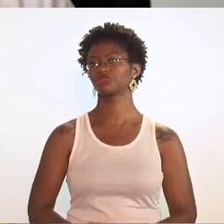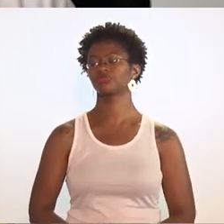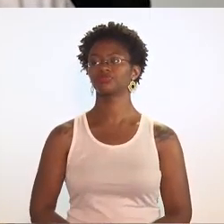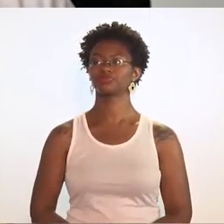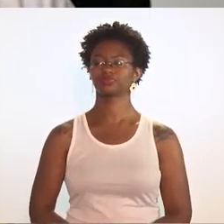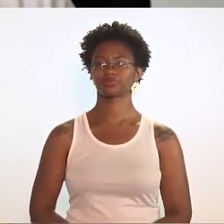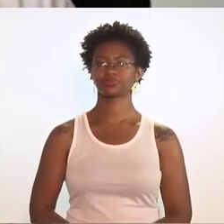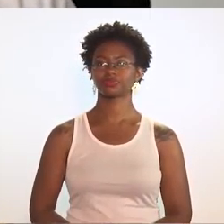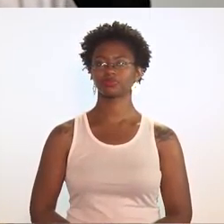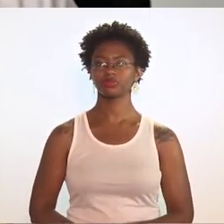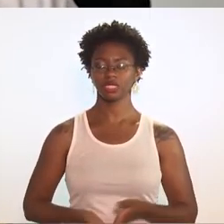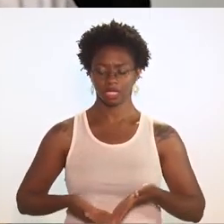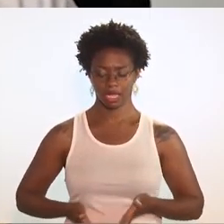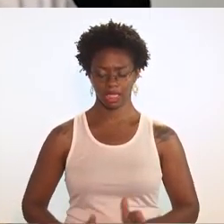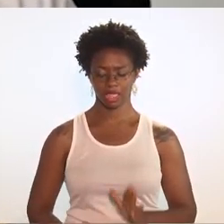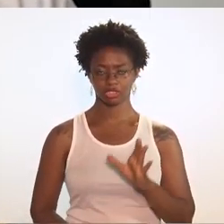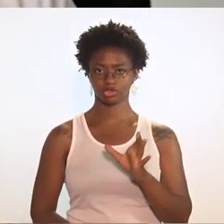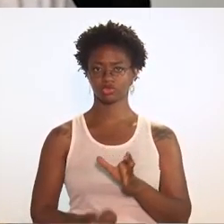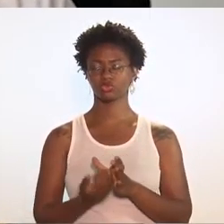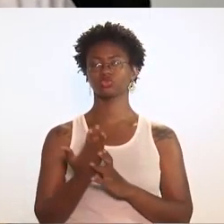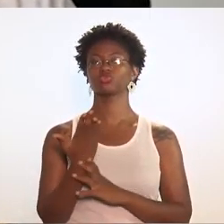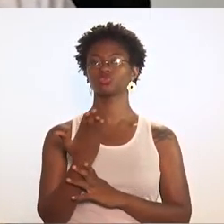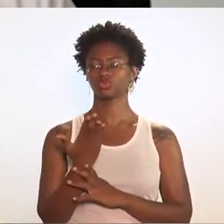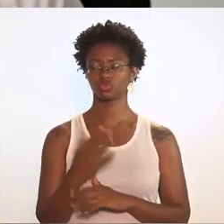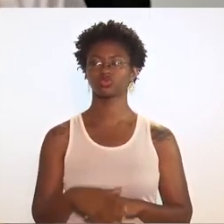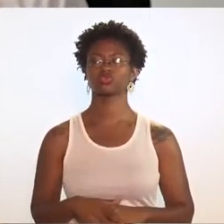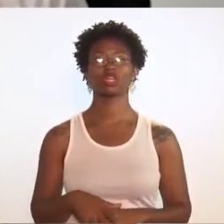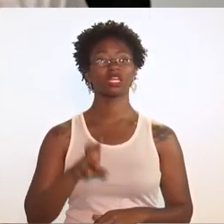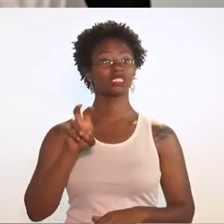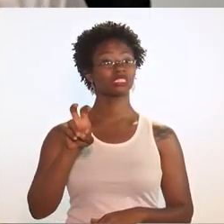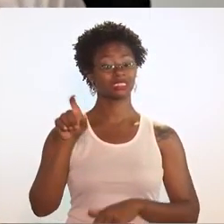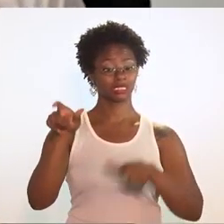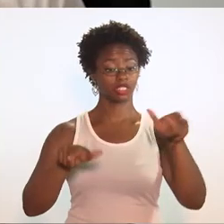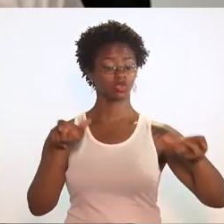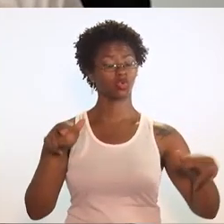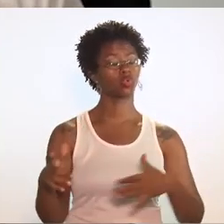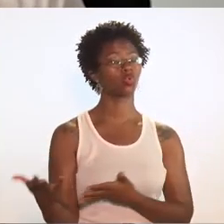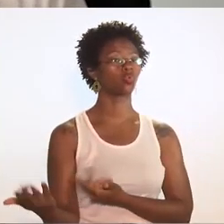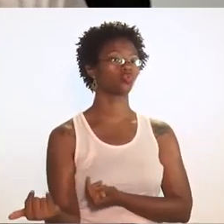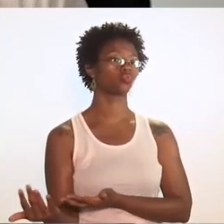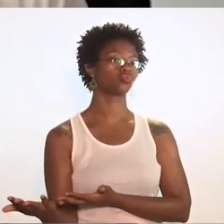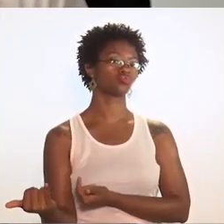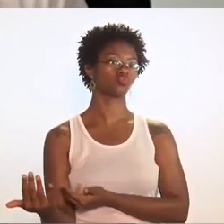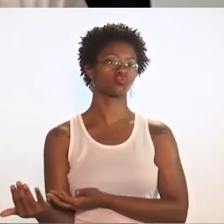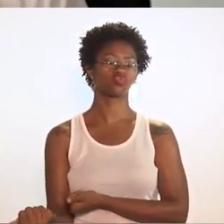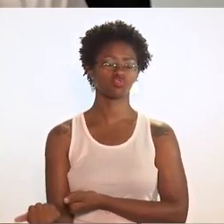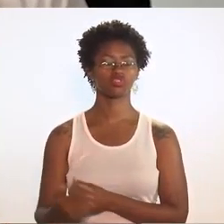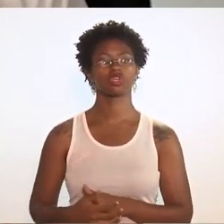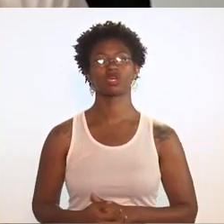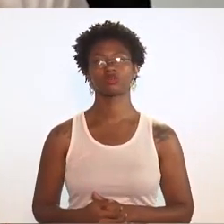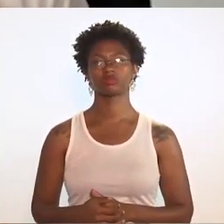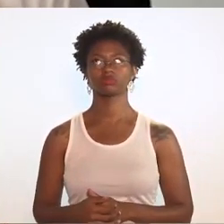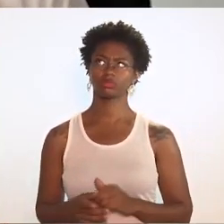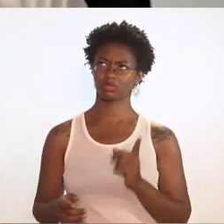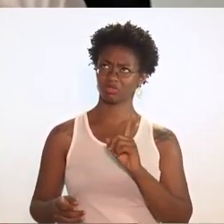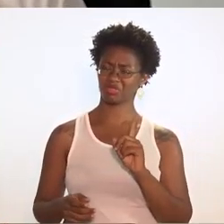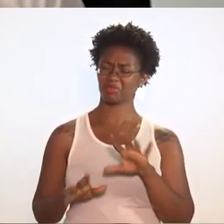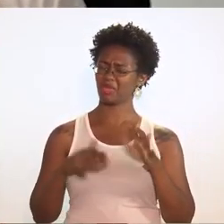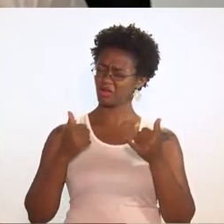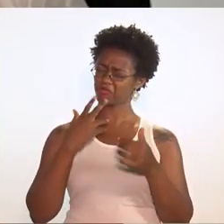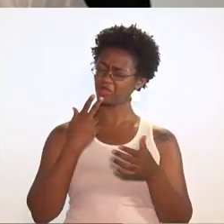única. Você entendeu? Por que única? Porque, observe, é um projeto, né,